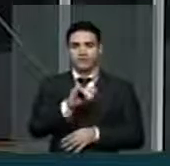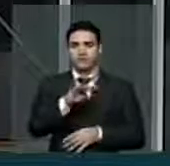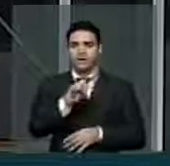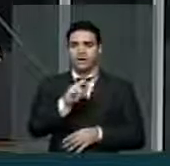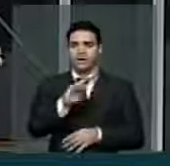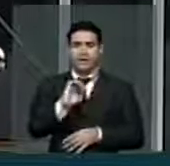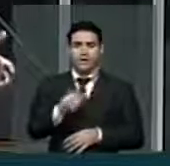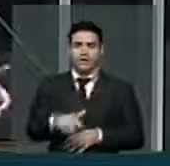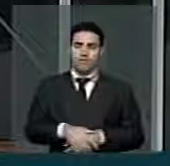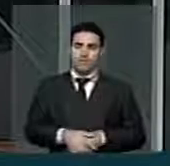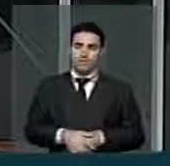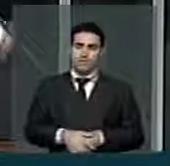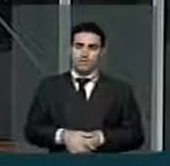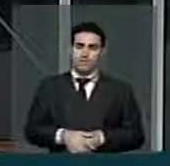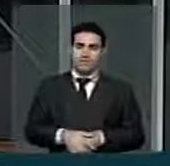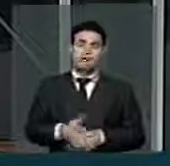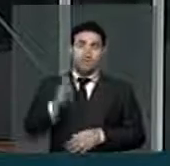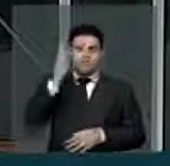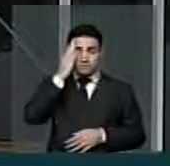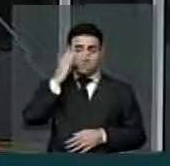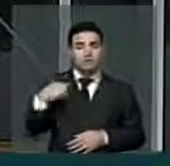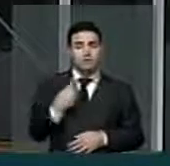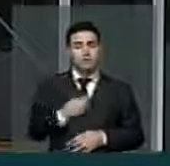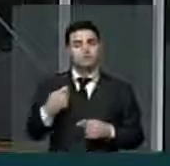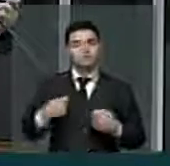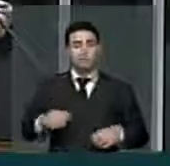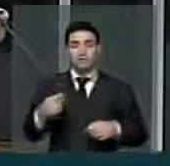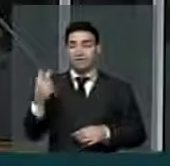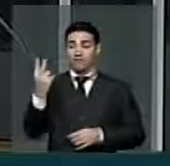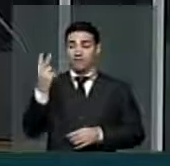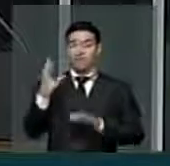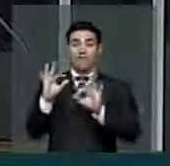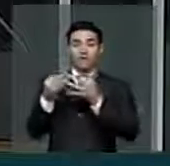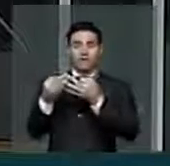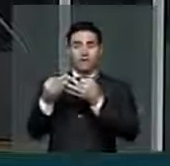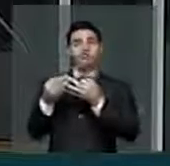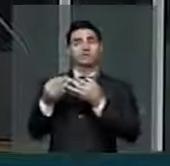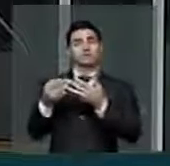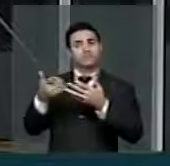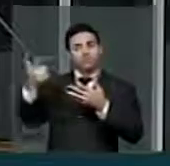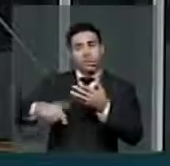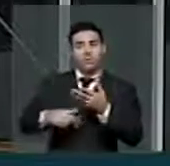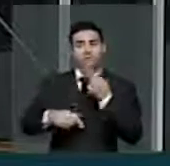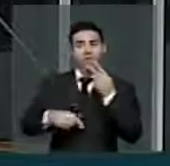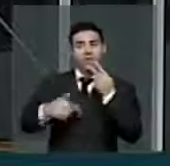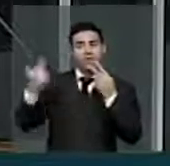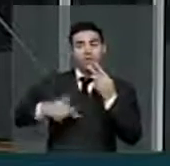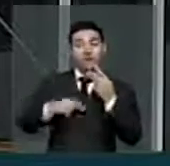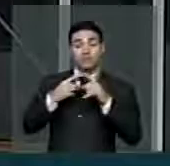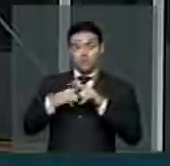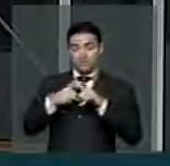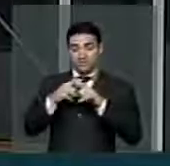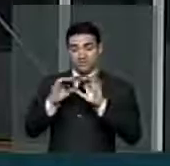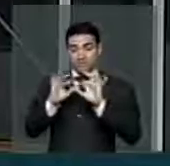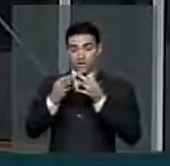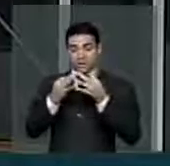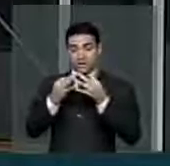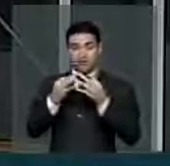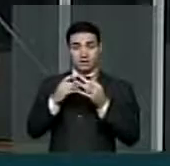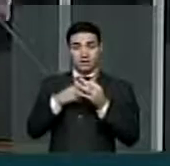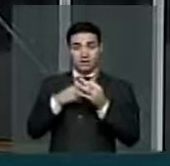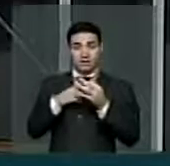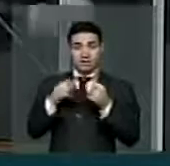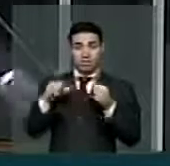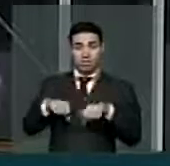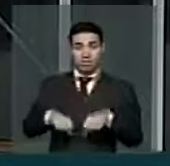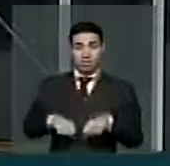Eu entendo que nós precisamos reafirmar os valores da família, porque quando a família está